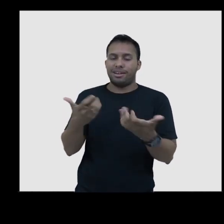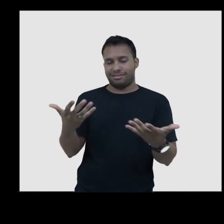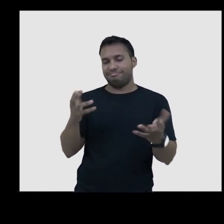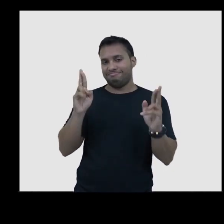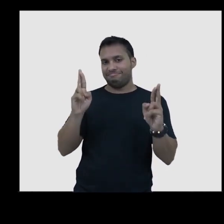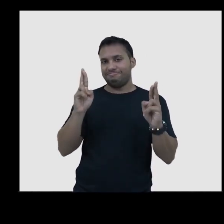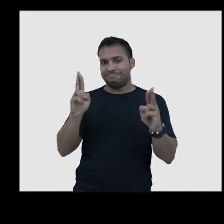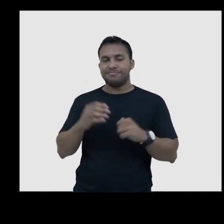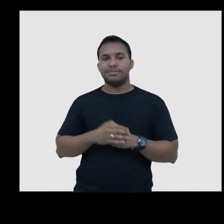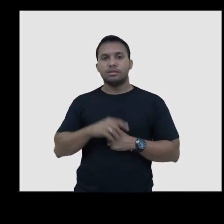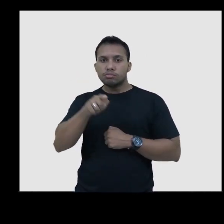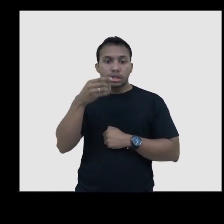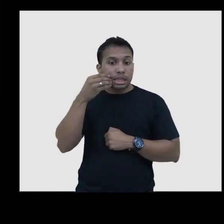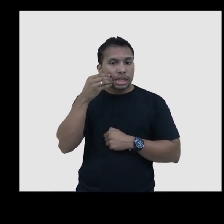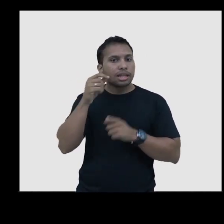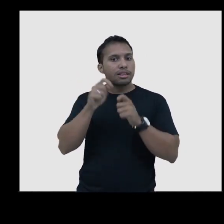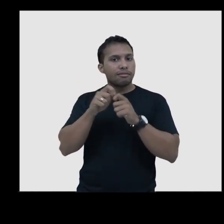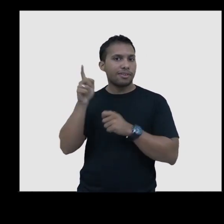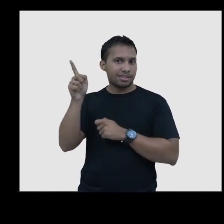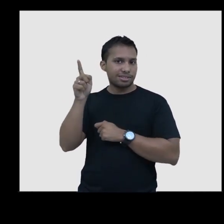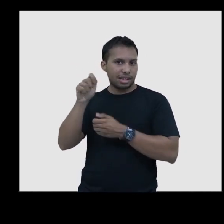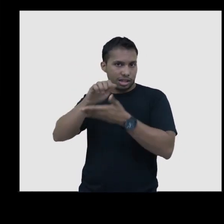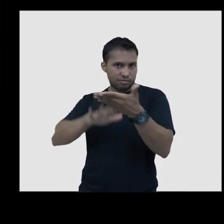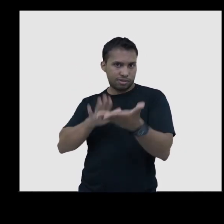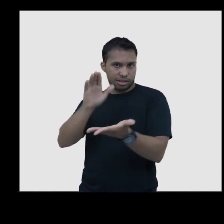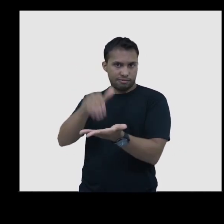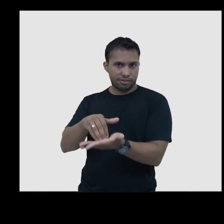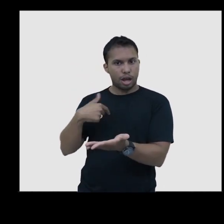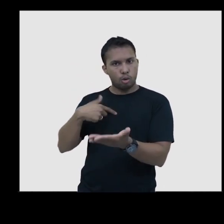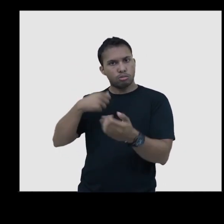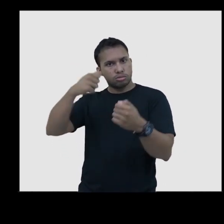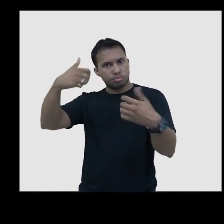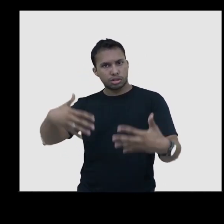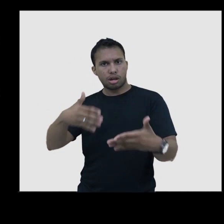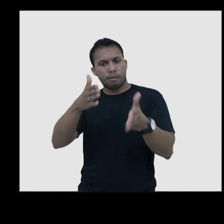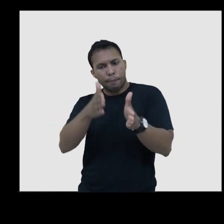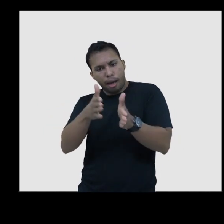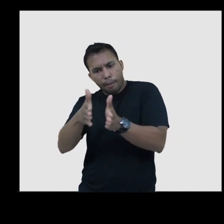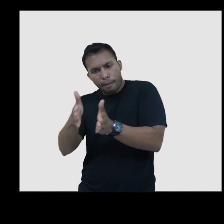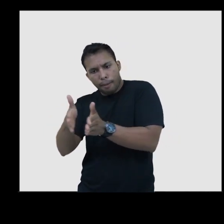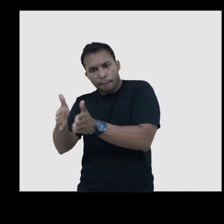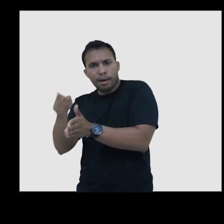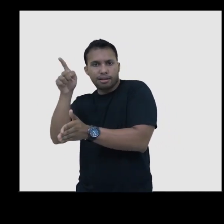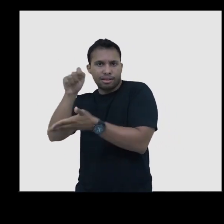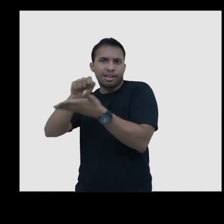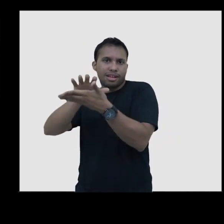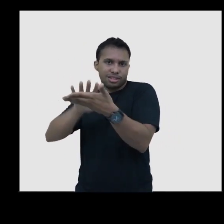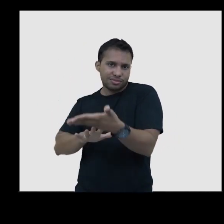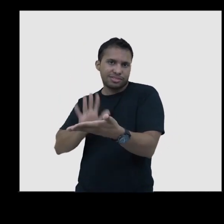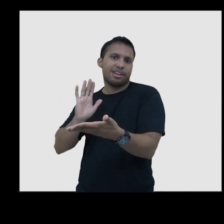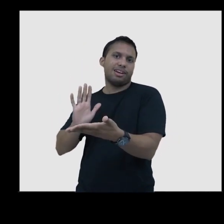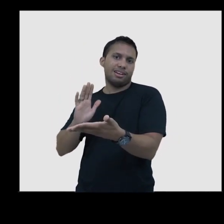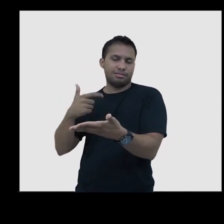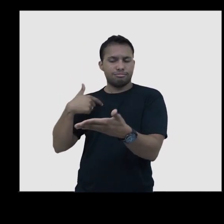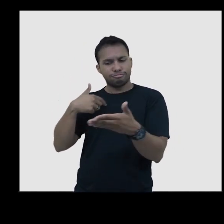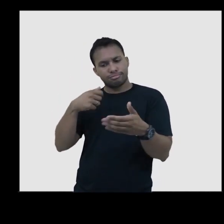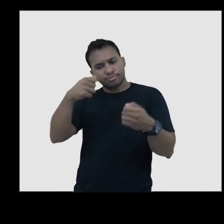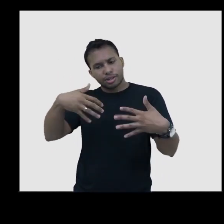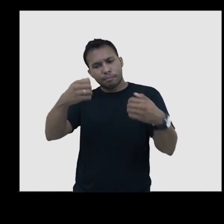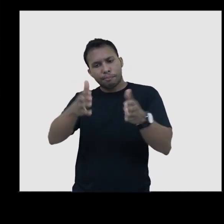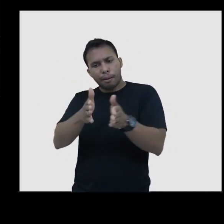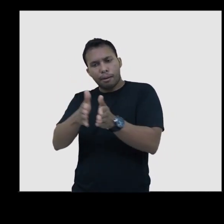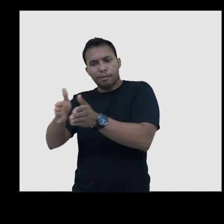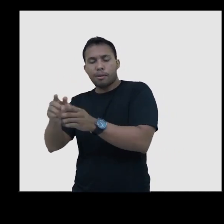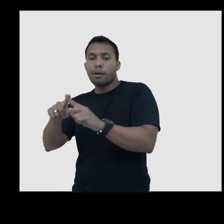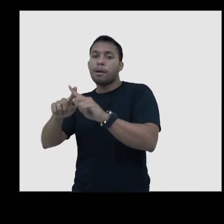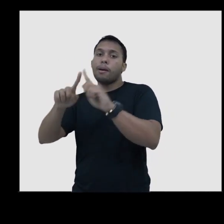tenham gerado um aprendizado para você, né? Que assim, você tente fazer esse trabalho final aqui, ó, eu expliquei passo a passozinho desse trabalho